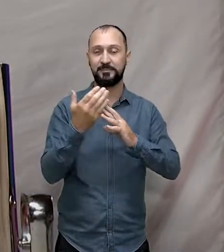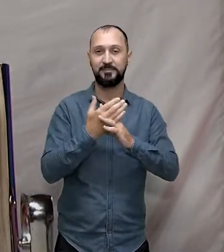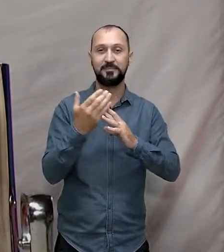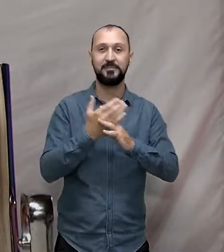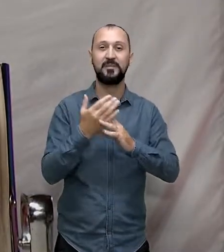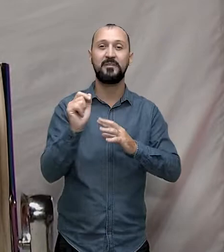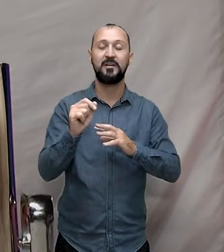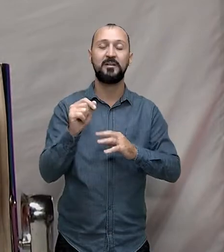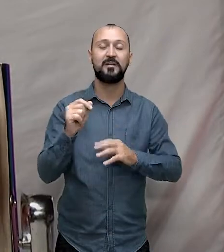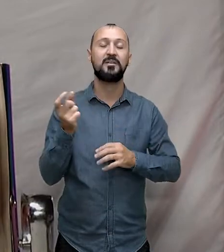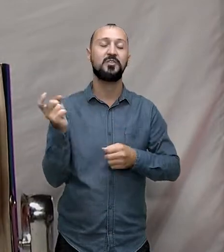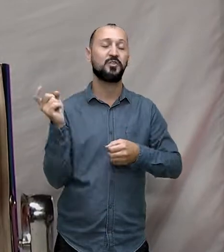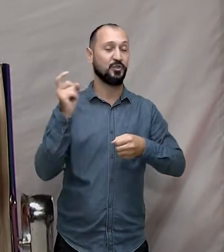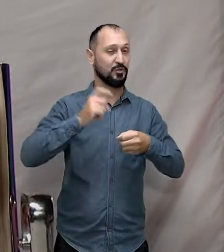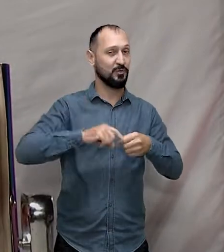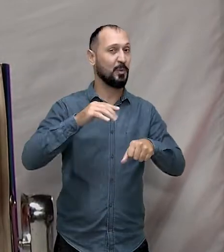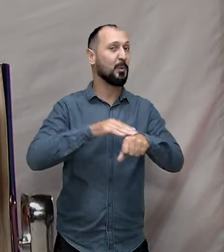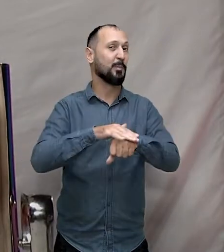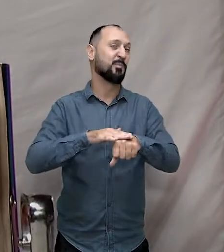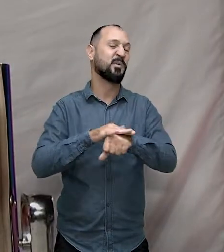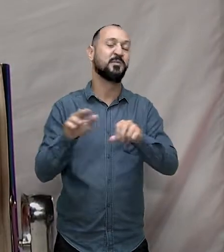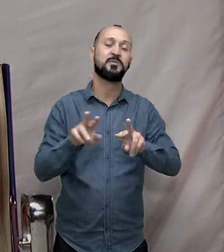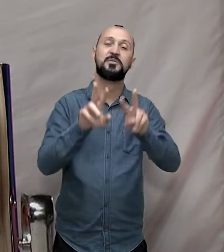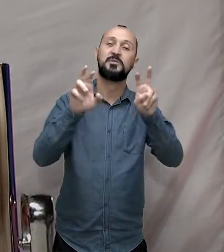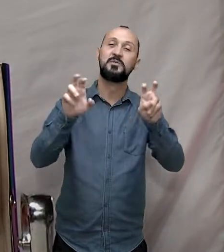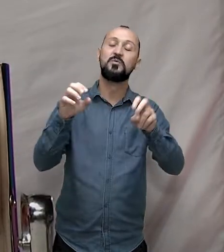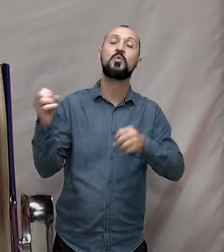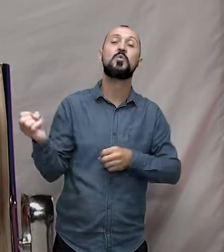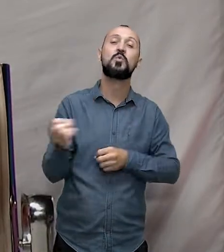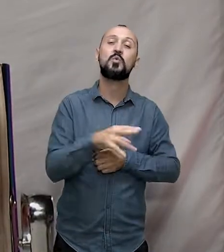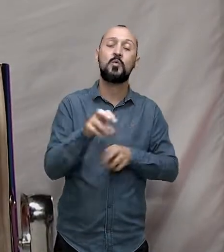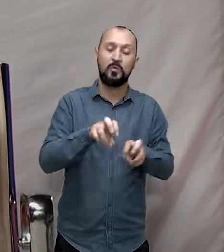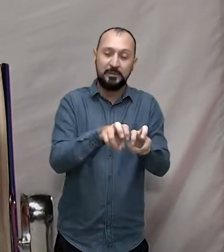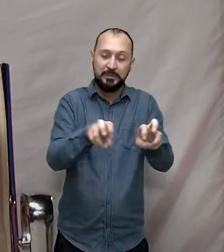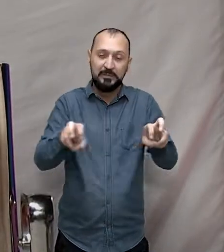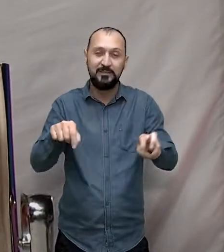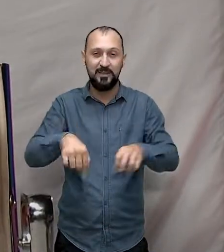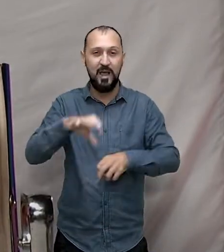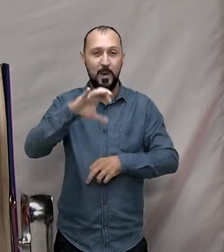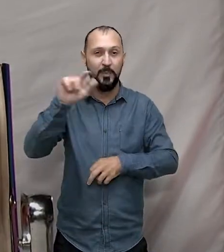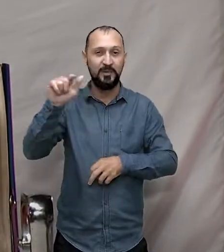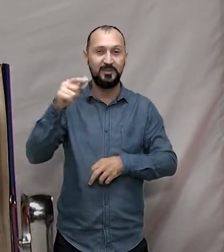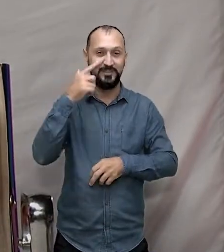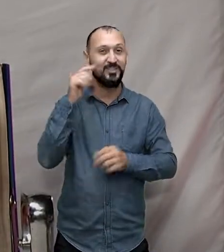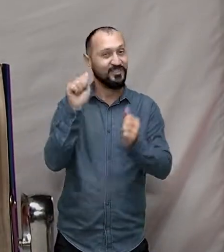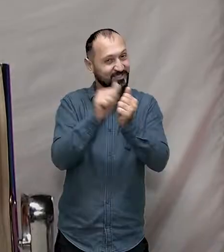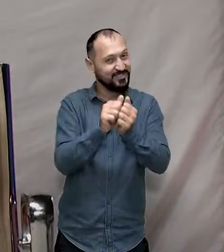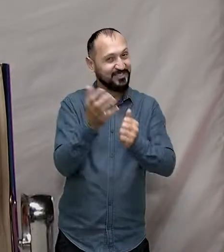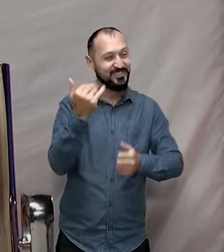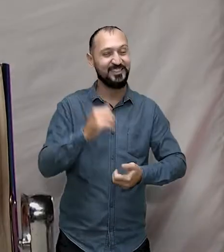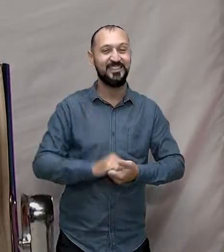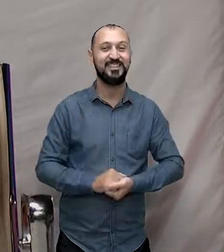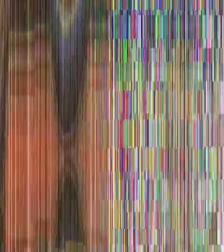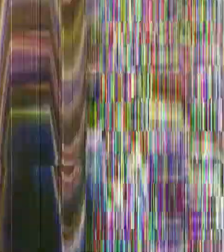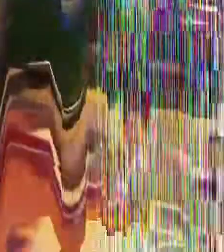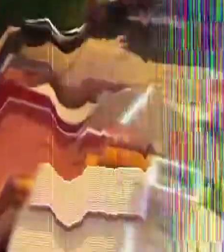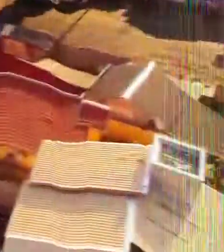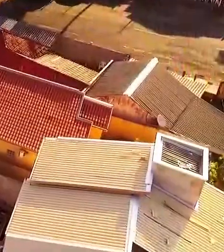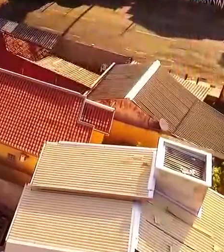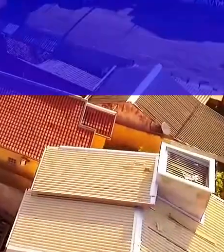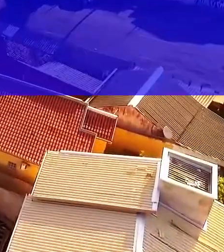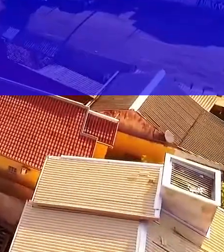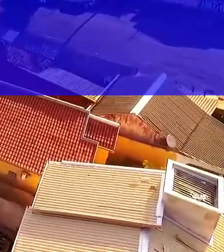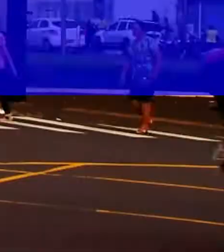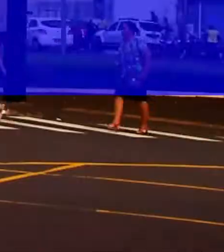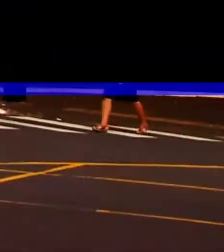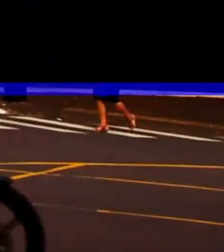para um breve intervalo e já voltamos para falar um pouco mais do novo trânsito da nossa capital. Continue com a gente.